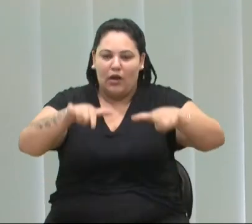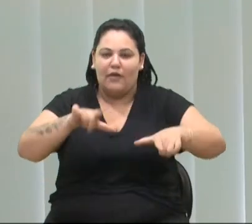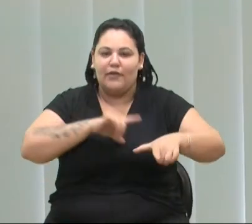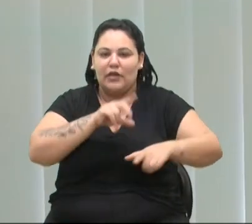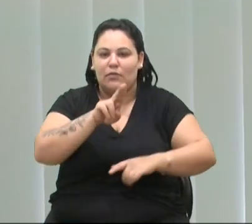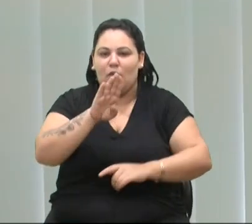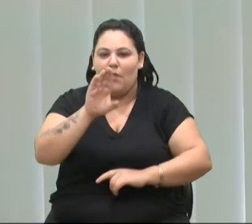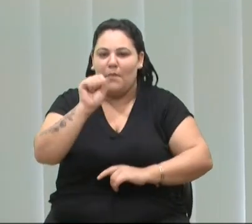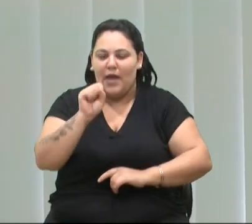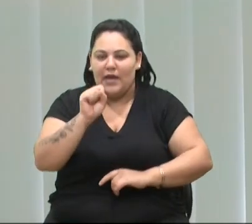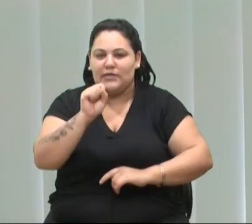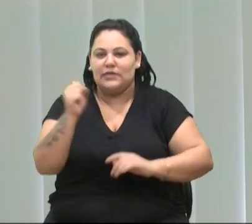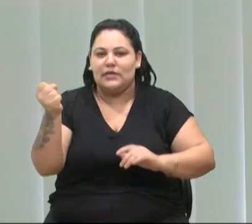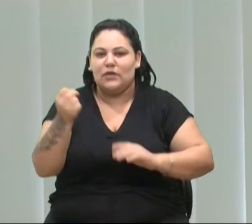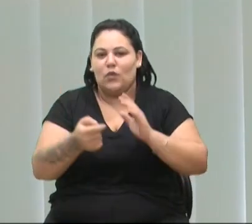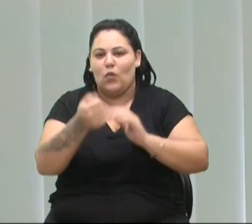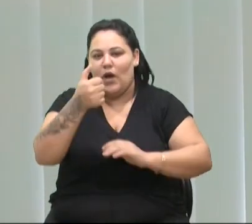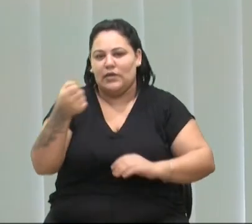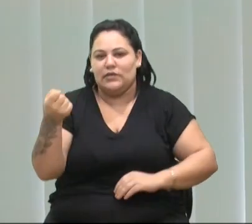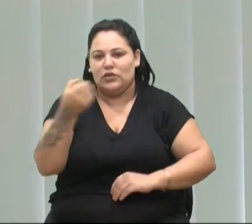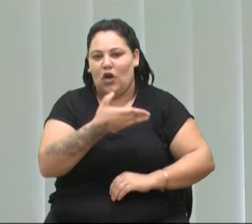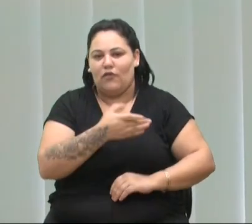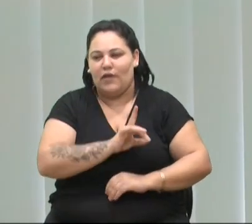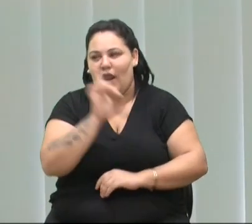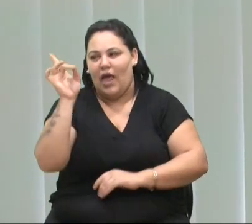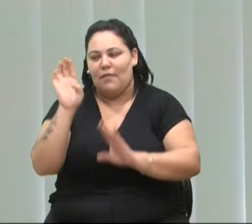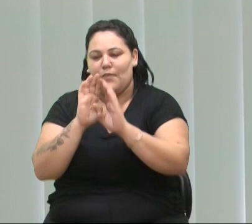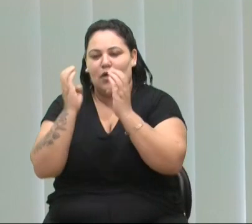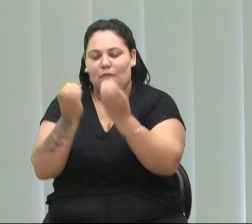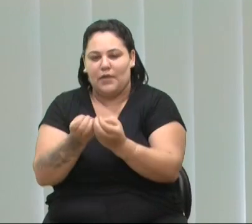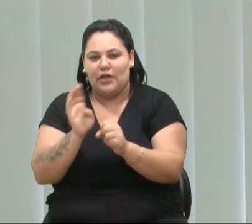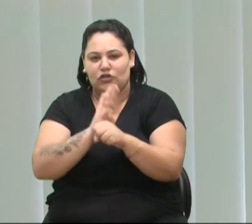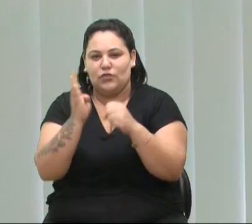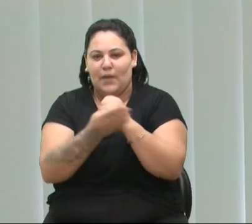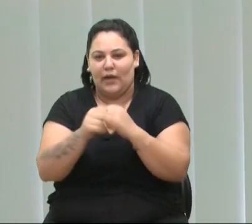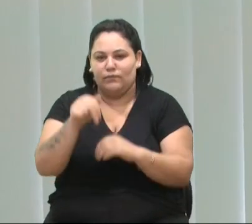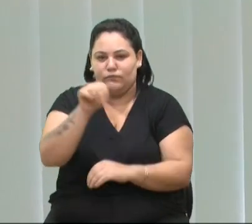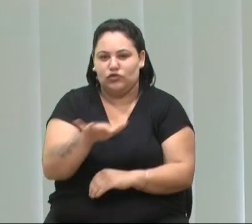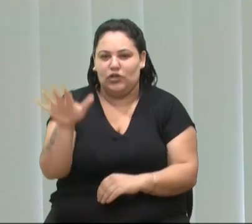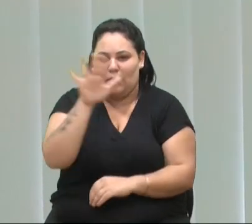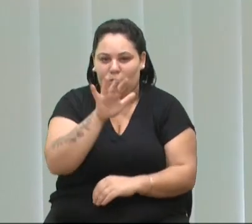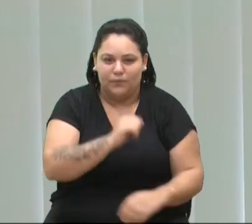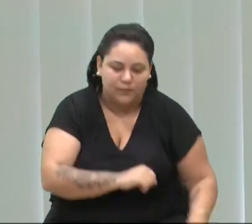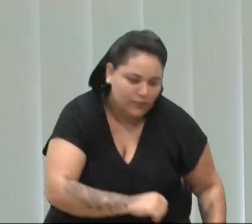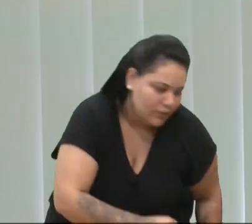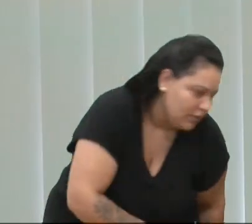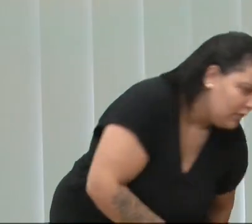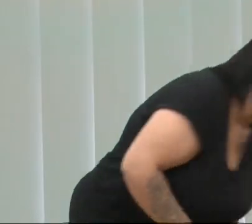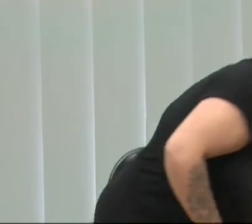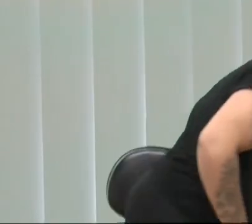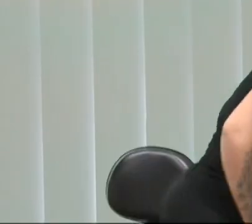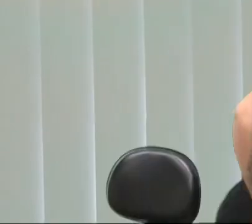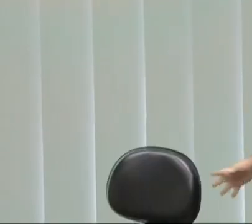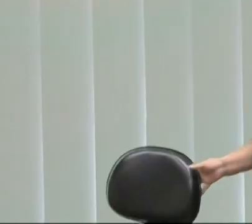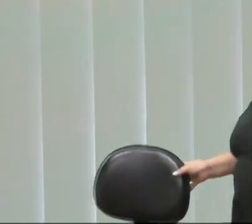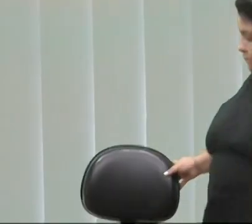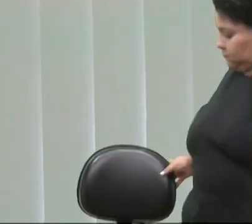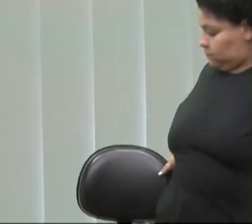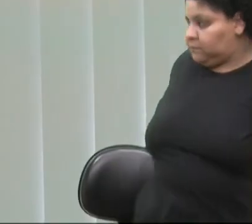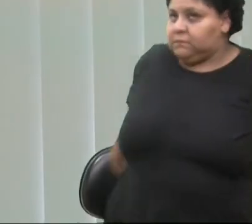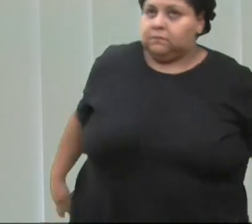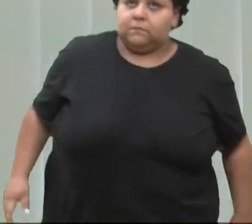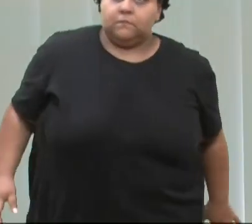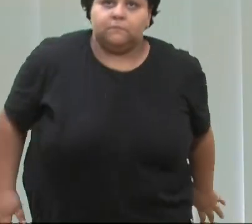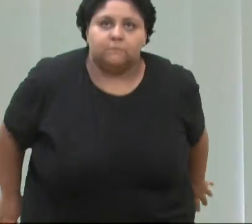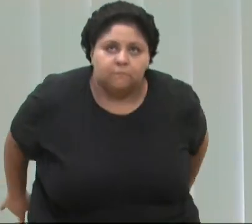UBS praticamente nova lá para a comunidade do Parque Oásis. Os leitos do Hospital Geral, até o